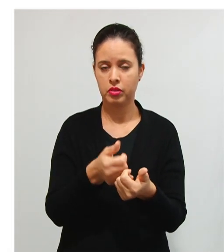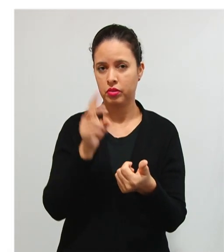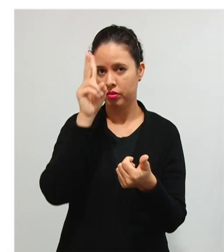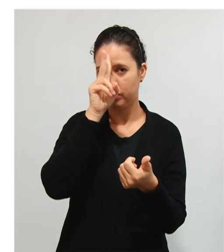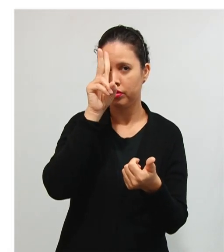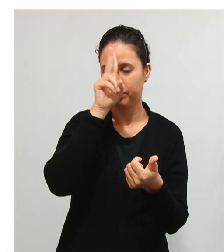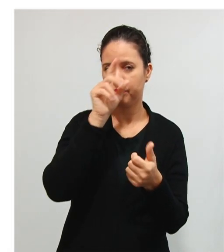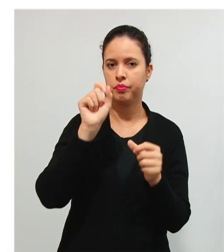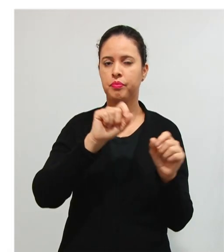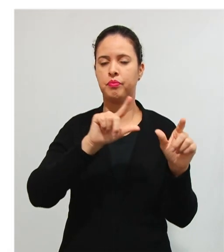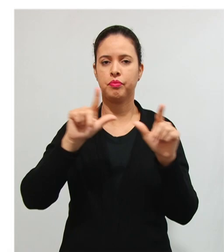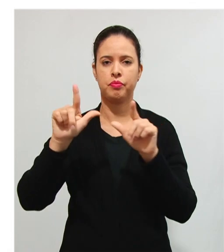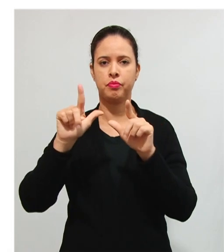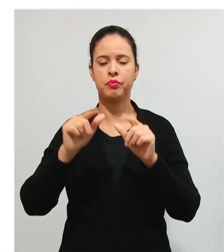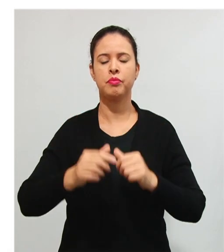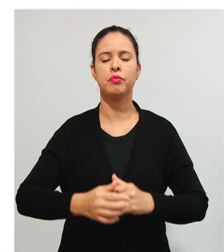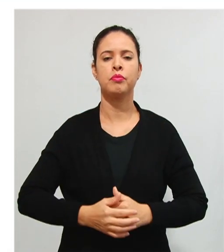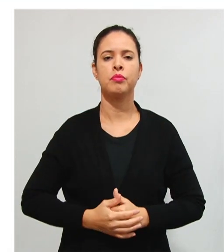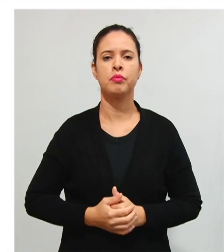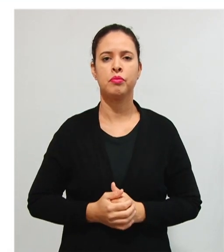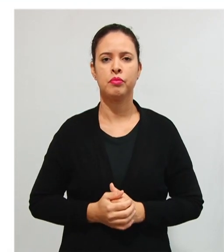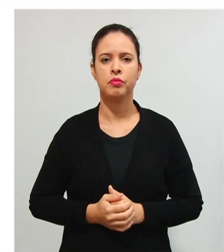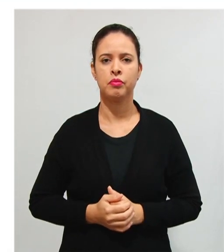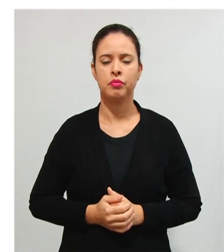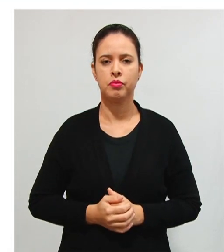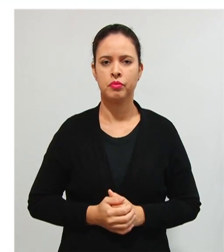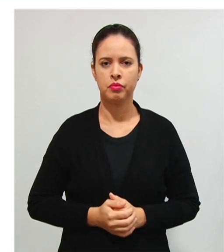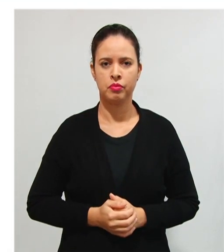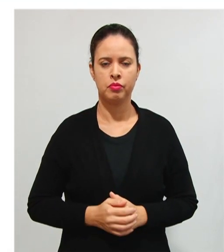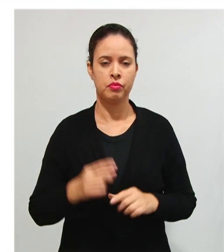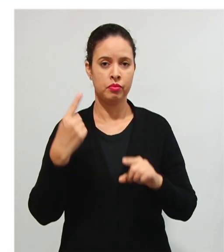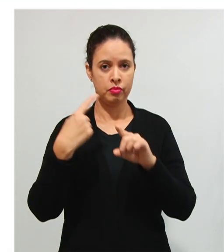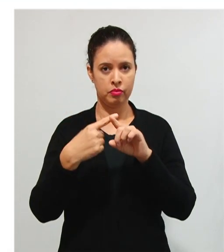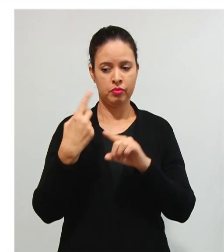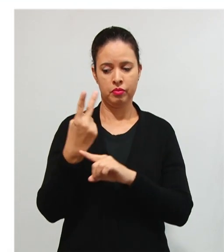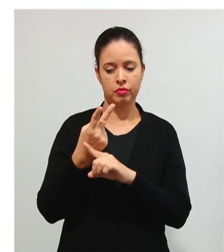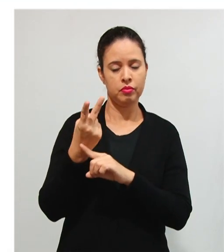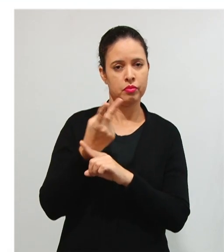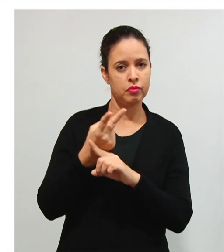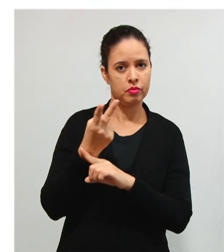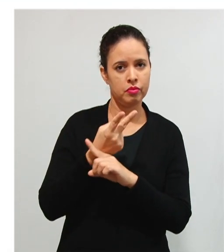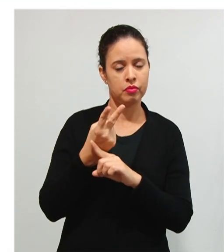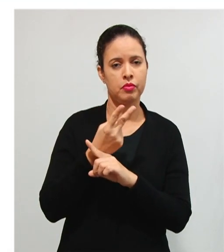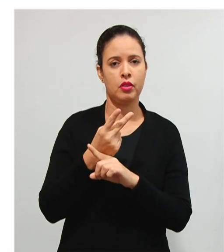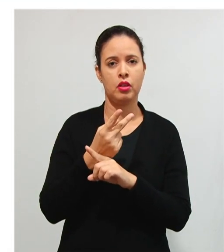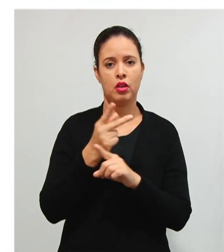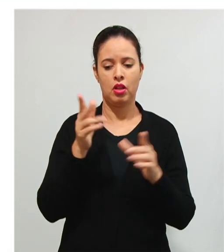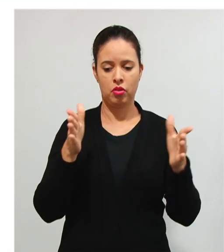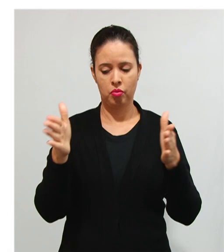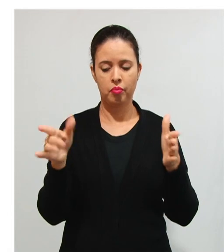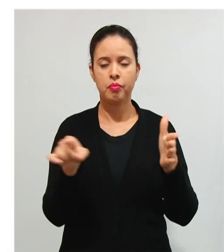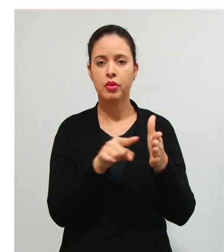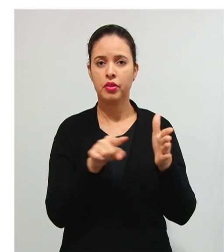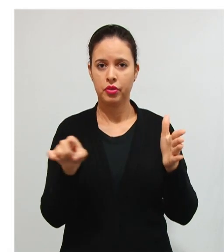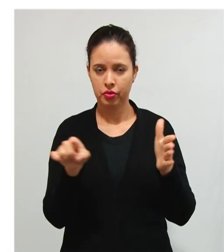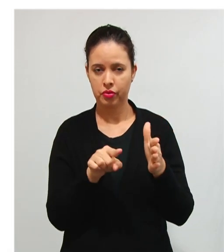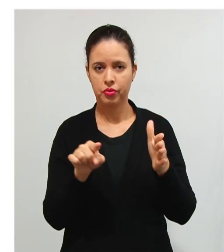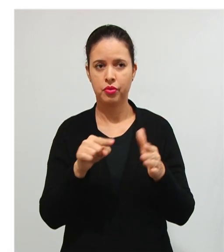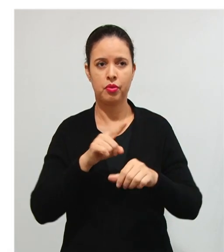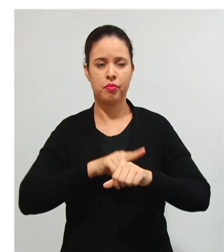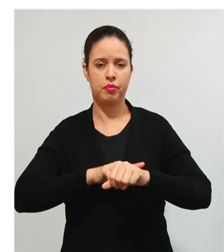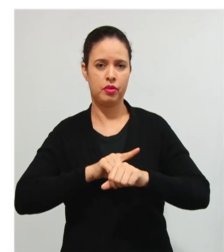que estava no site. Por que aproximado? Porque ele vai buscar em determinado momento, você não tem como precisar qual